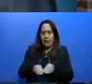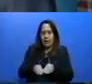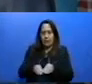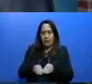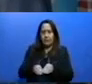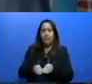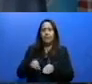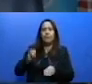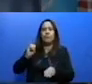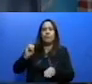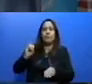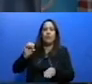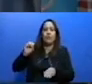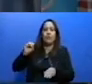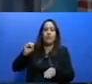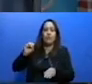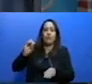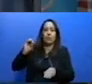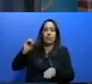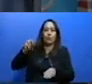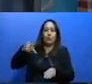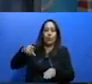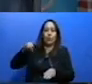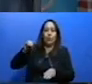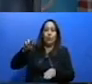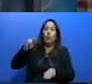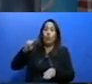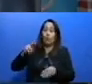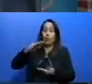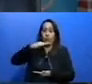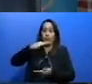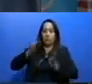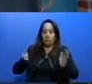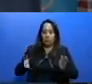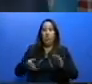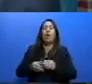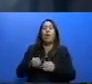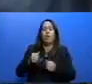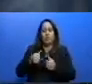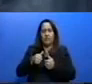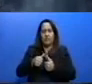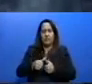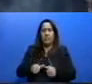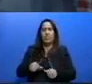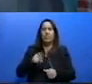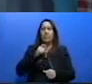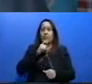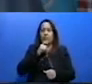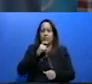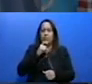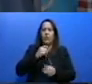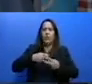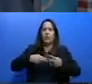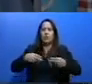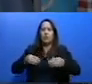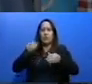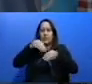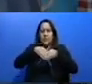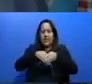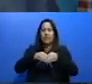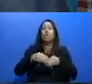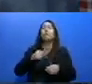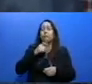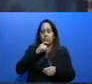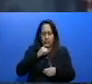deixa absorver calor do ambiente e conserva aquele material. Agora, nós vamos ver